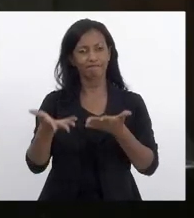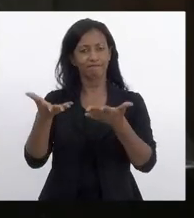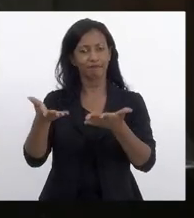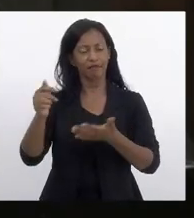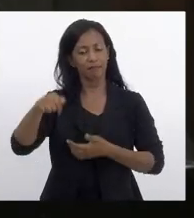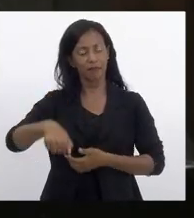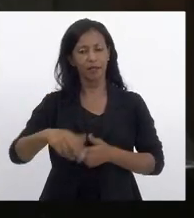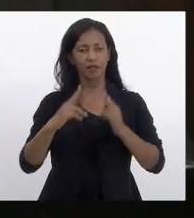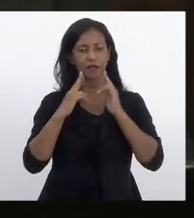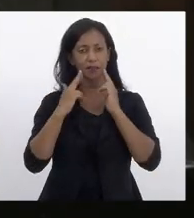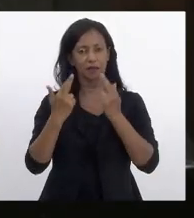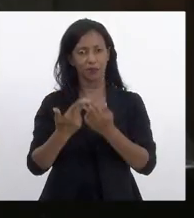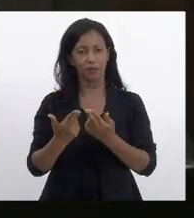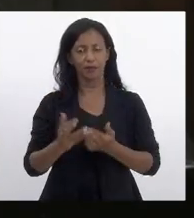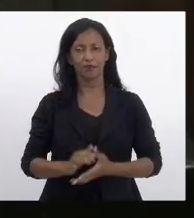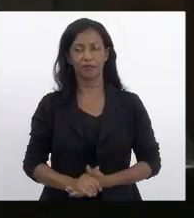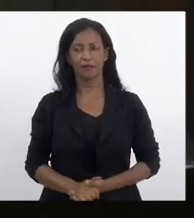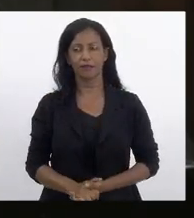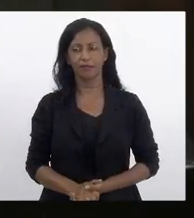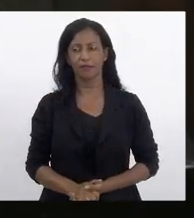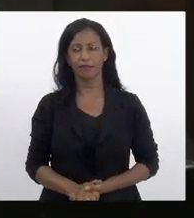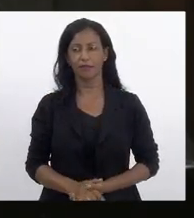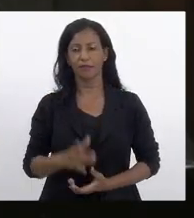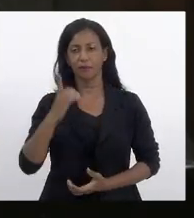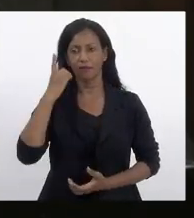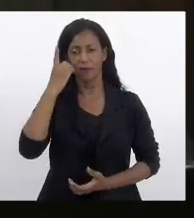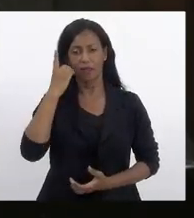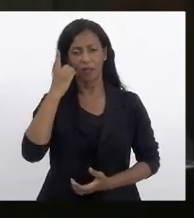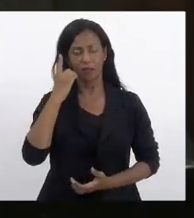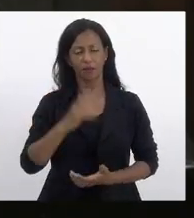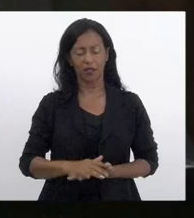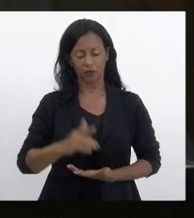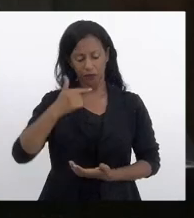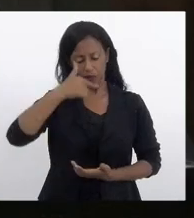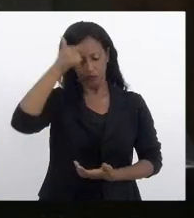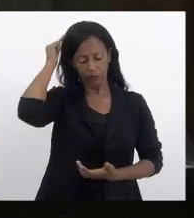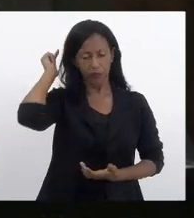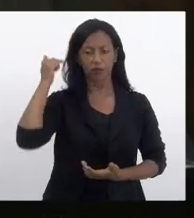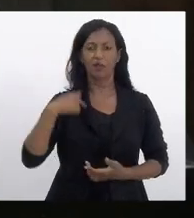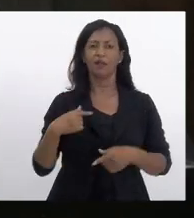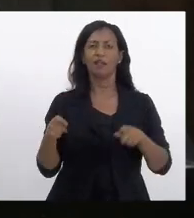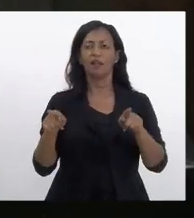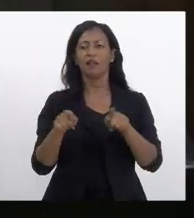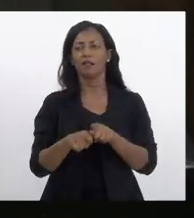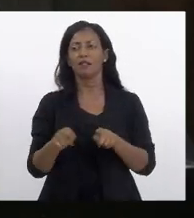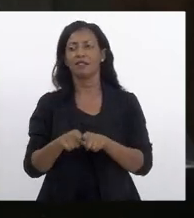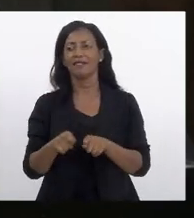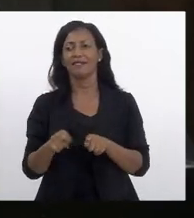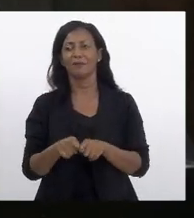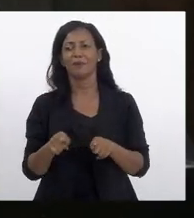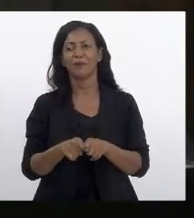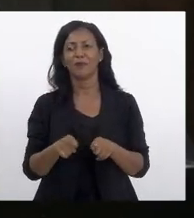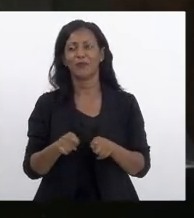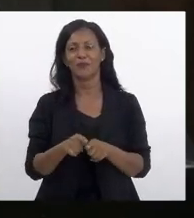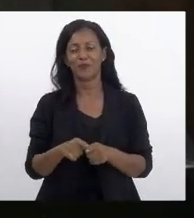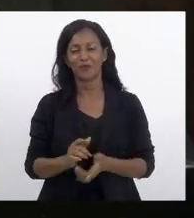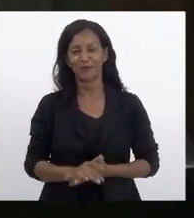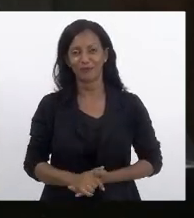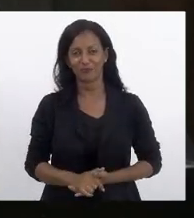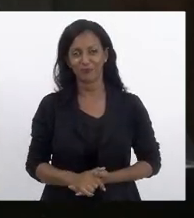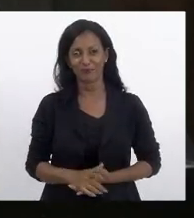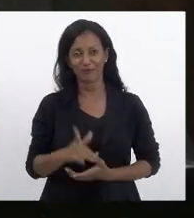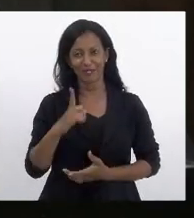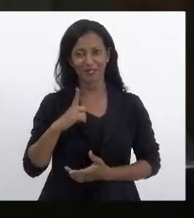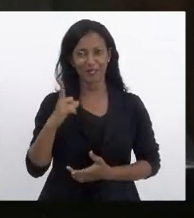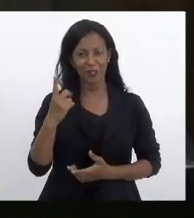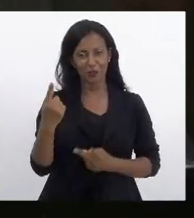desta sessão. Deputado Luiz Paulo, eu também me preparei para, na